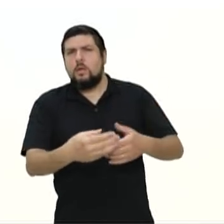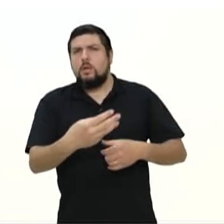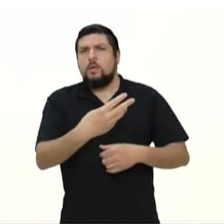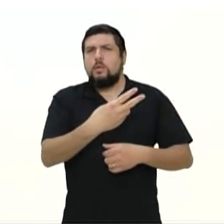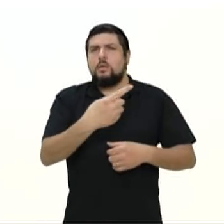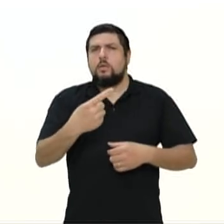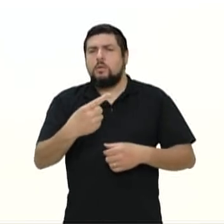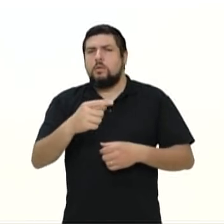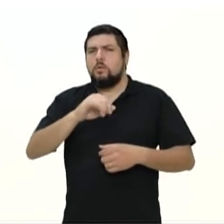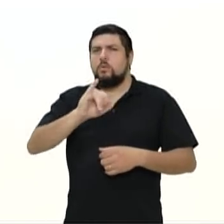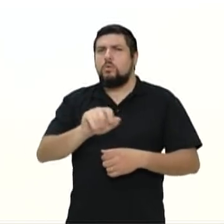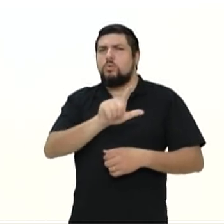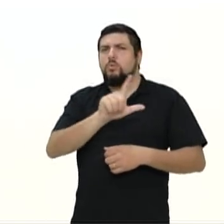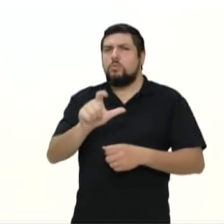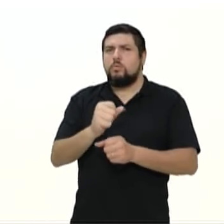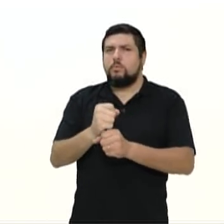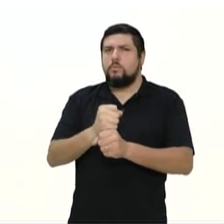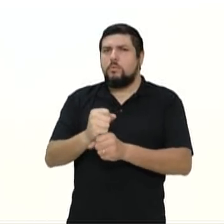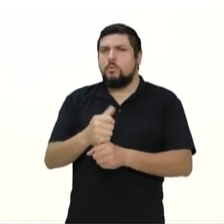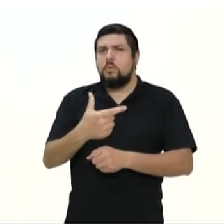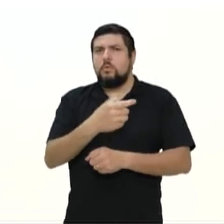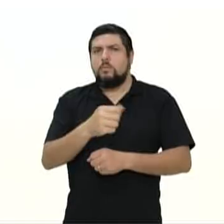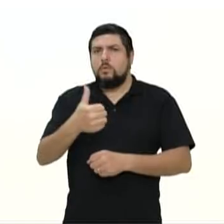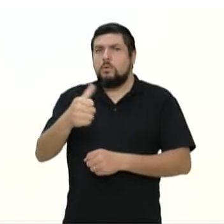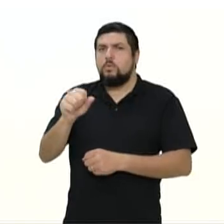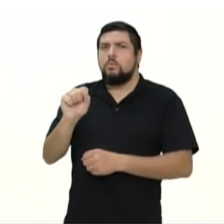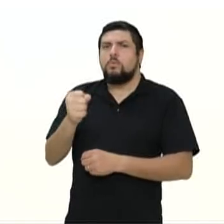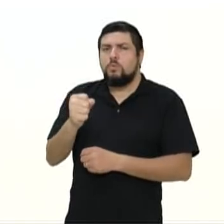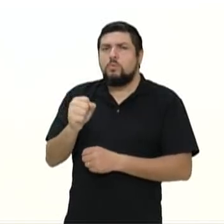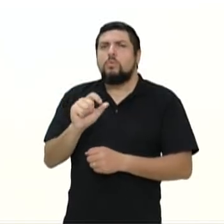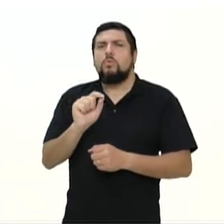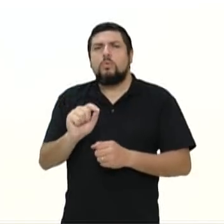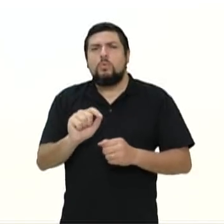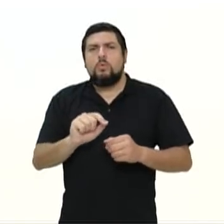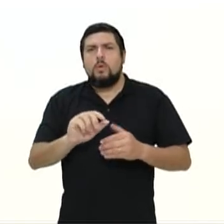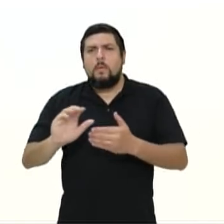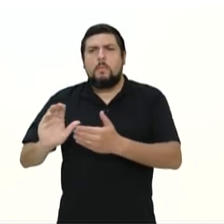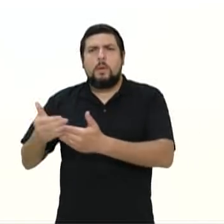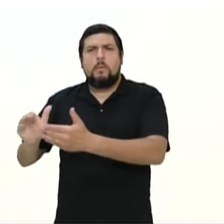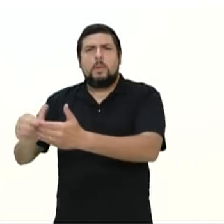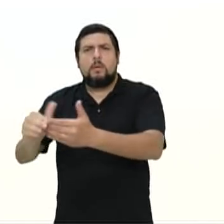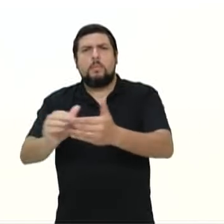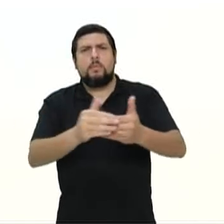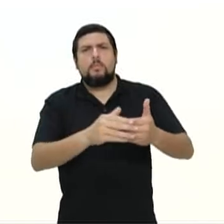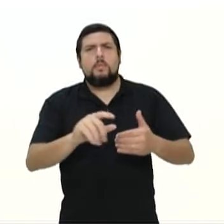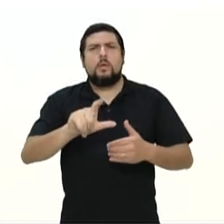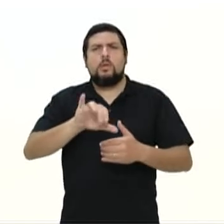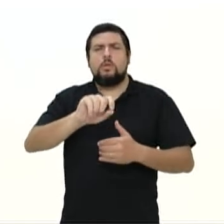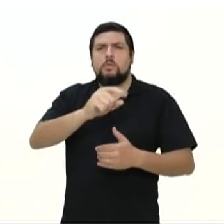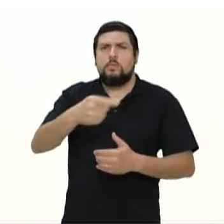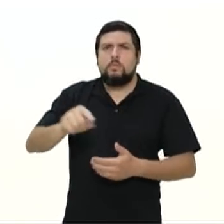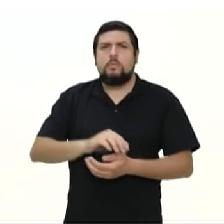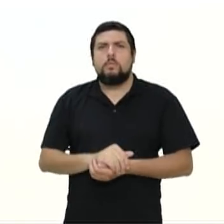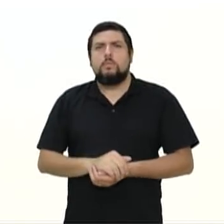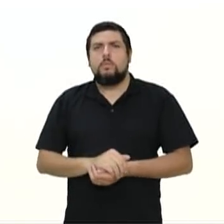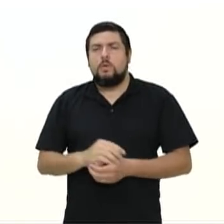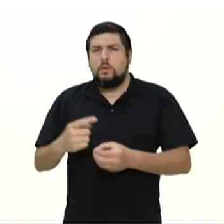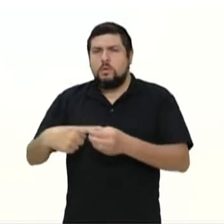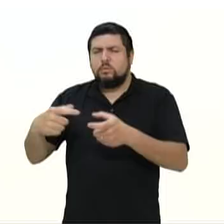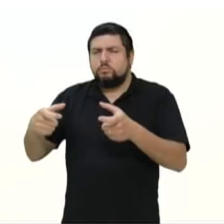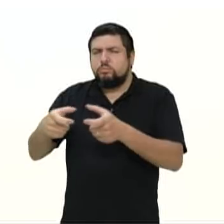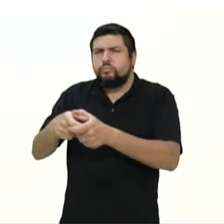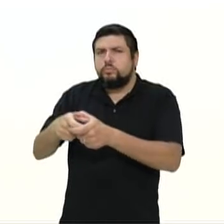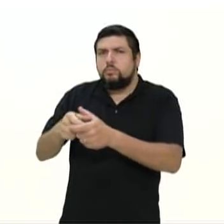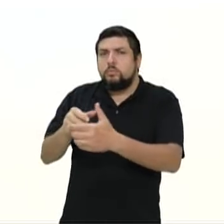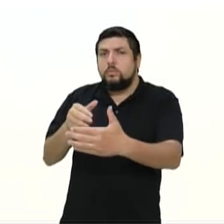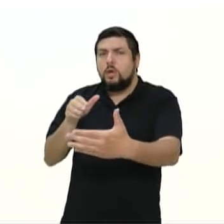de 2018 para acabar com os lixões e cidades pequenas até 2021.